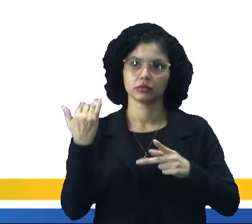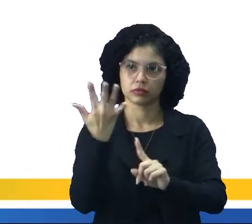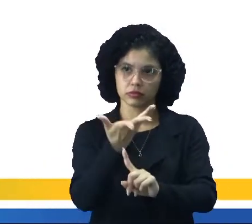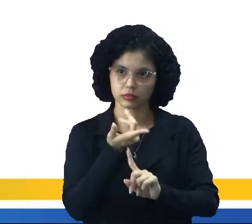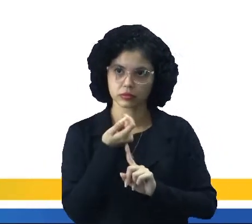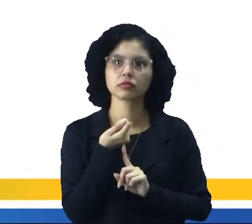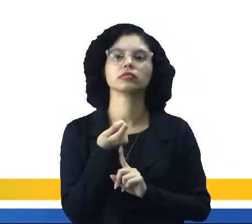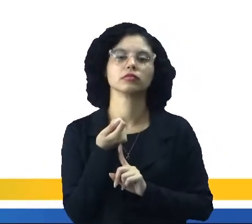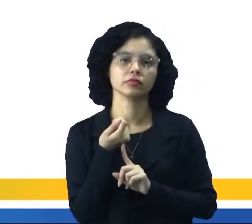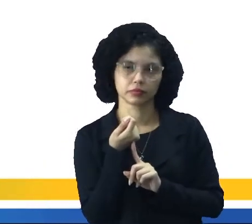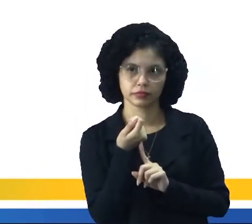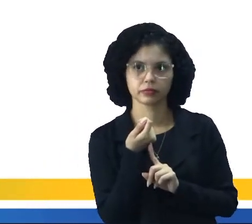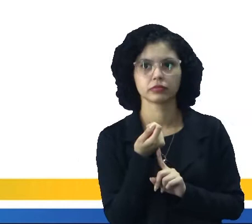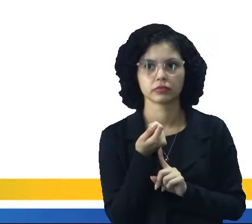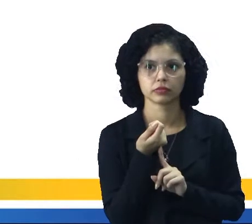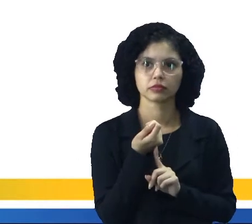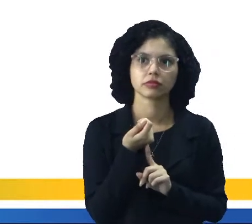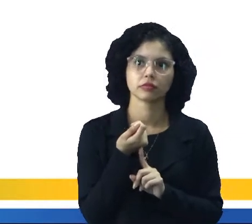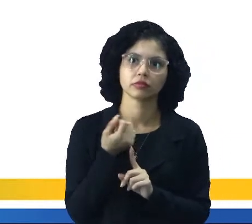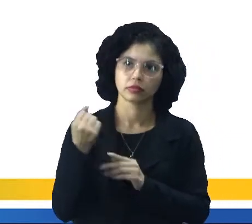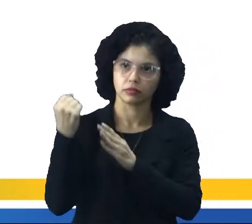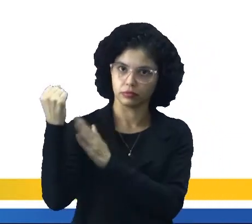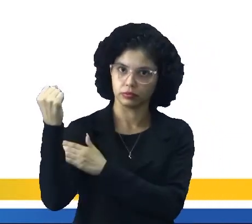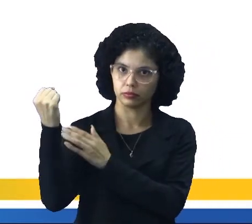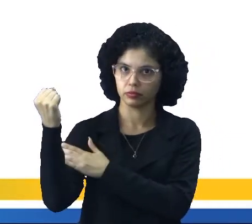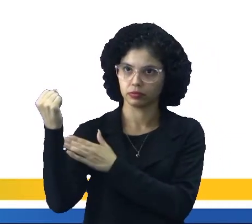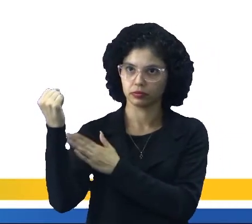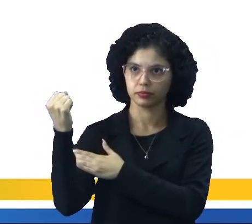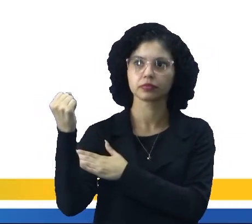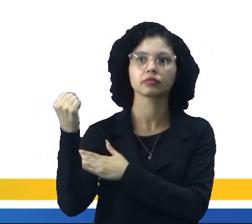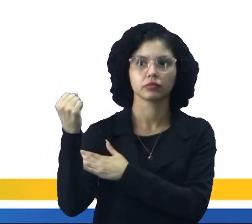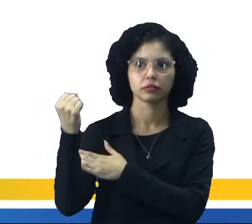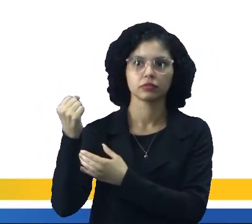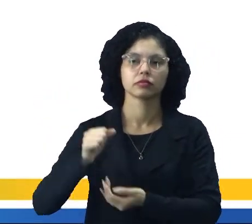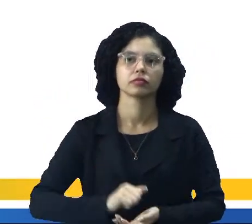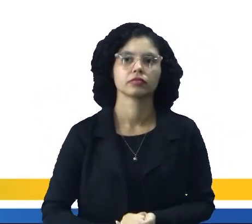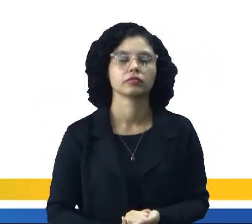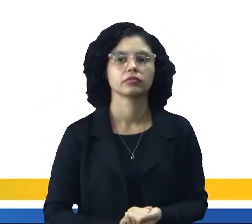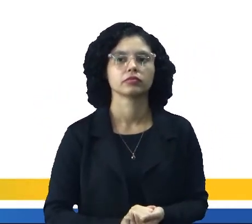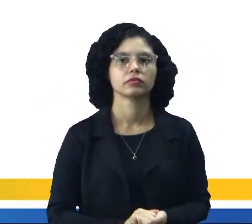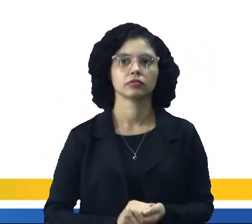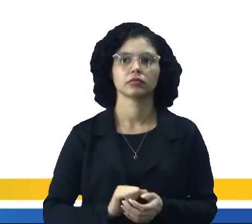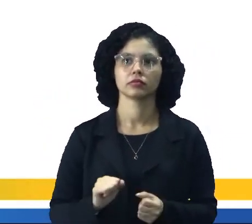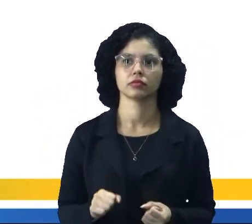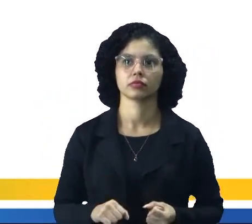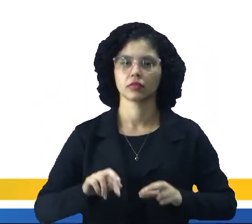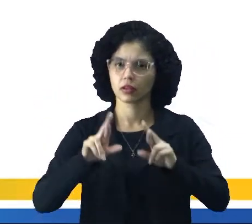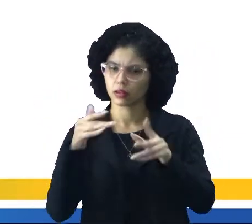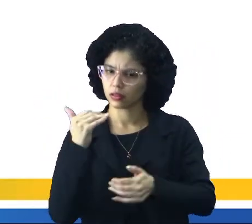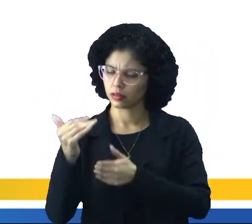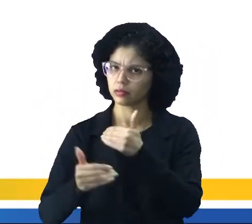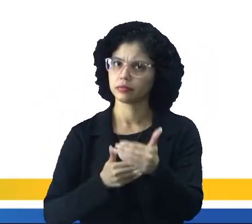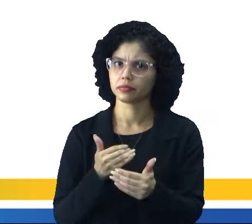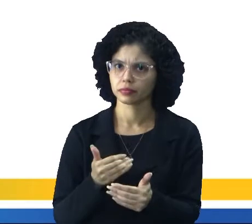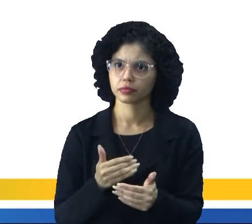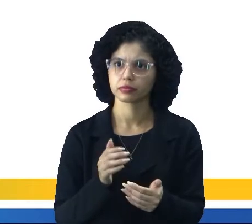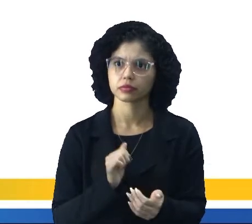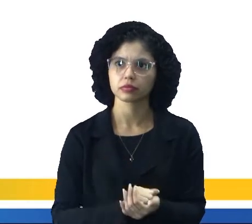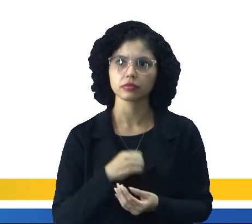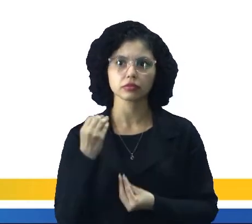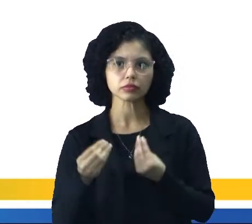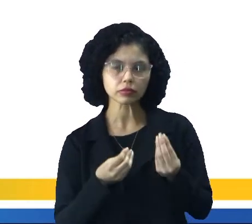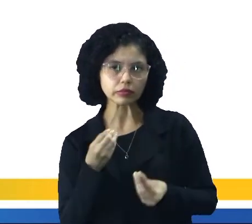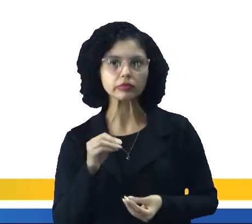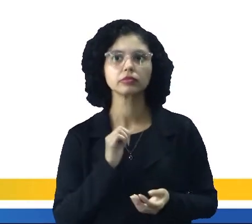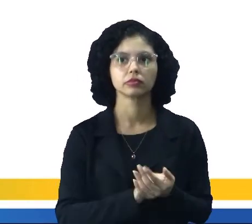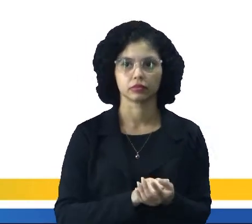ginástica artística, Arthur Zanetti, salvo engano, que está ali no trabalho de força. Então vejam o desenvolvimento que vai ser, tanto